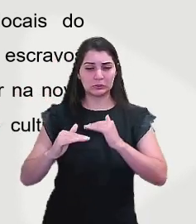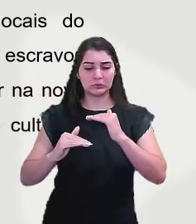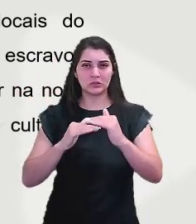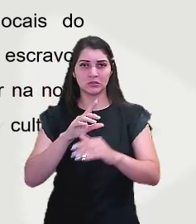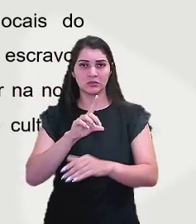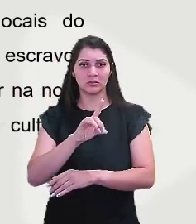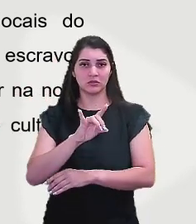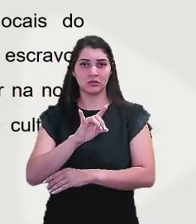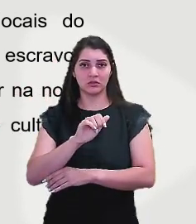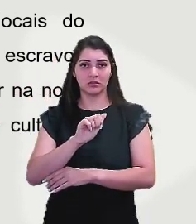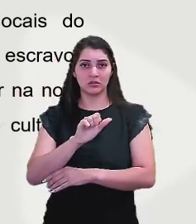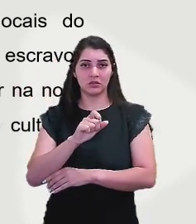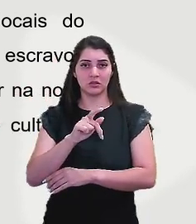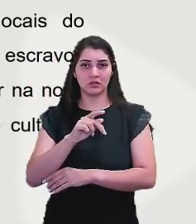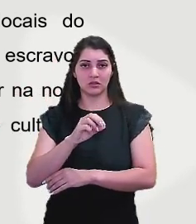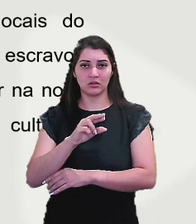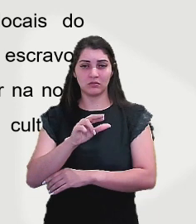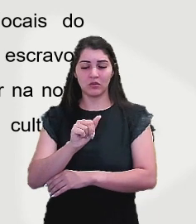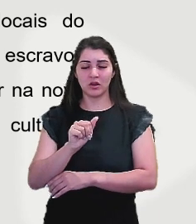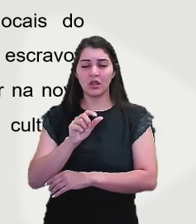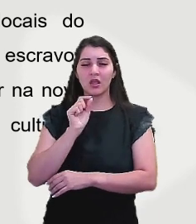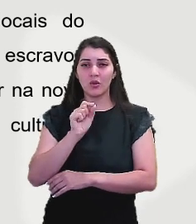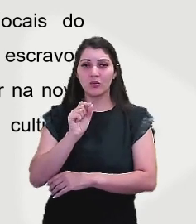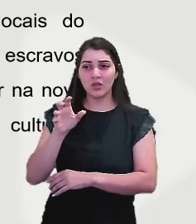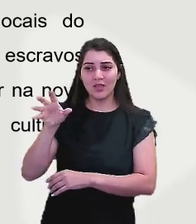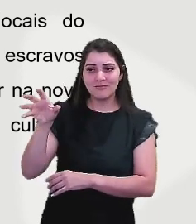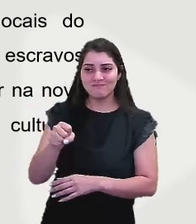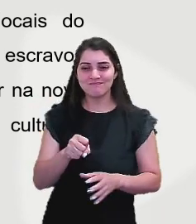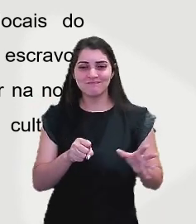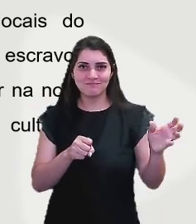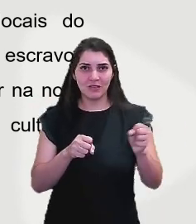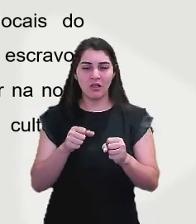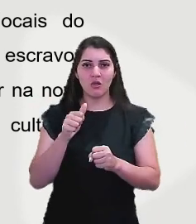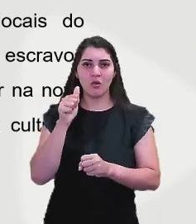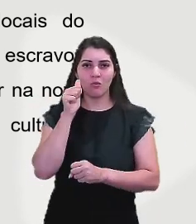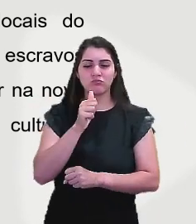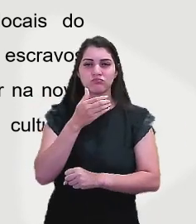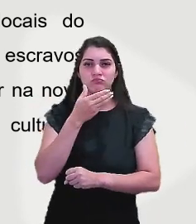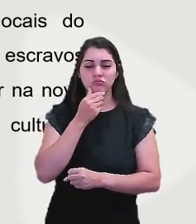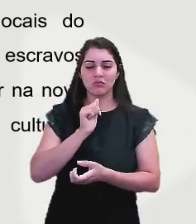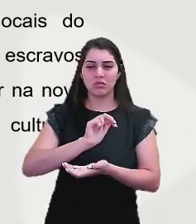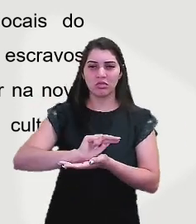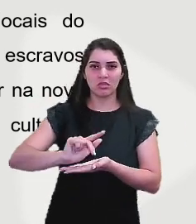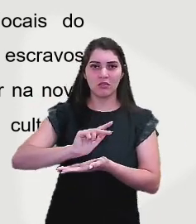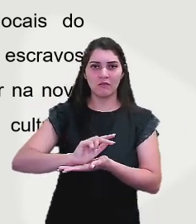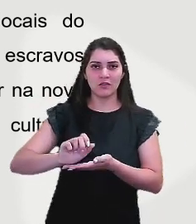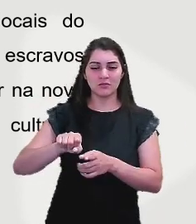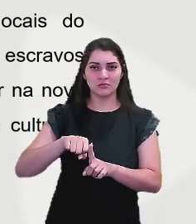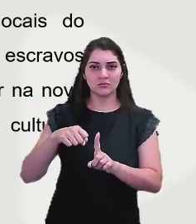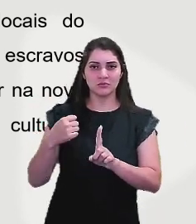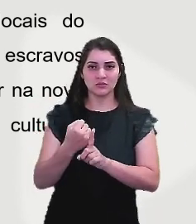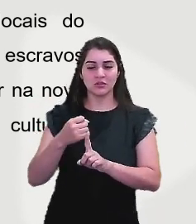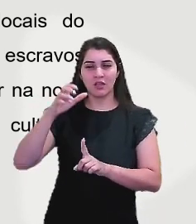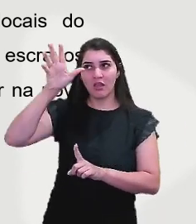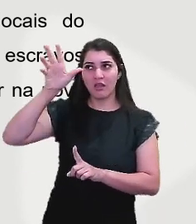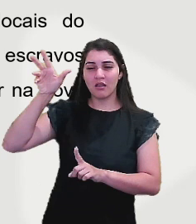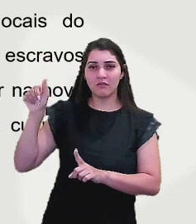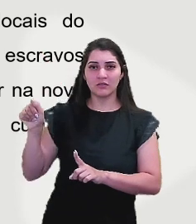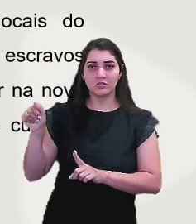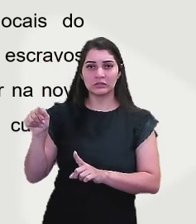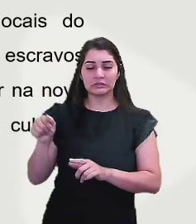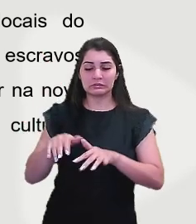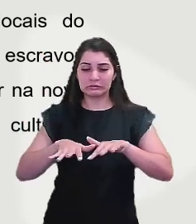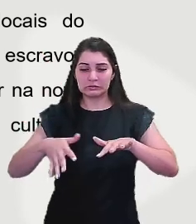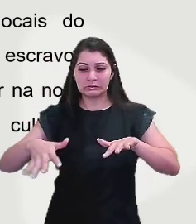diáspora constitui na captura de homens e mulheres em diversas sociedades africanas, onde atravessava o Oceano Atlântico nos